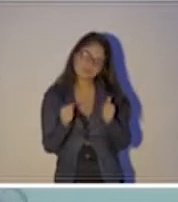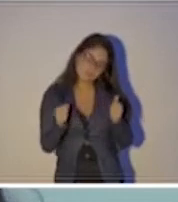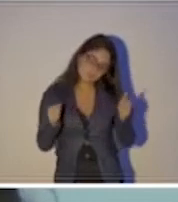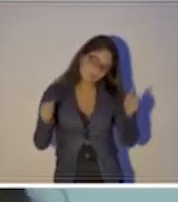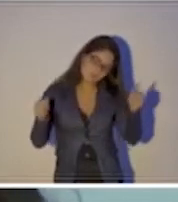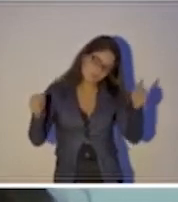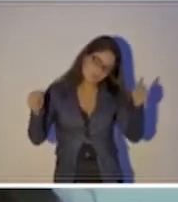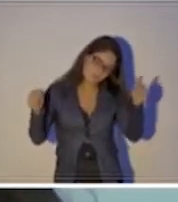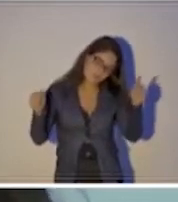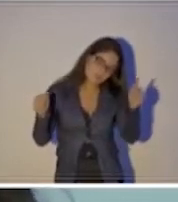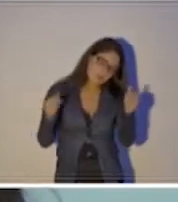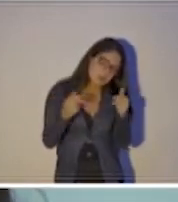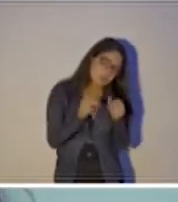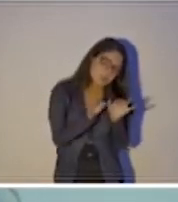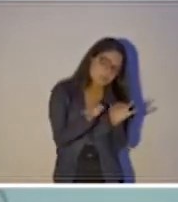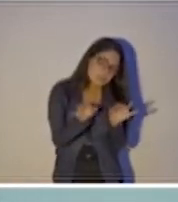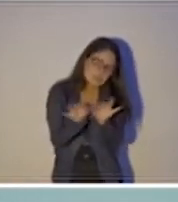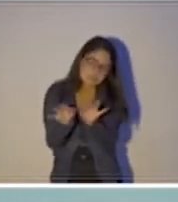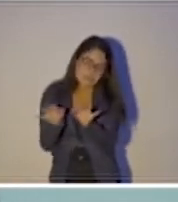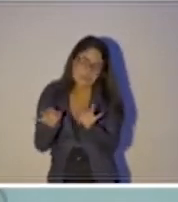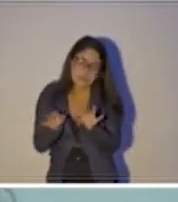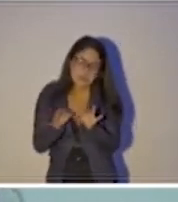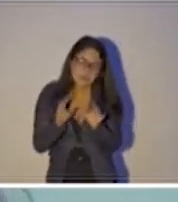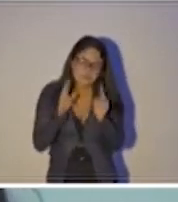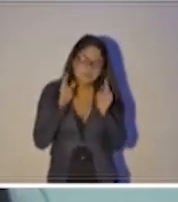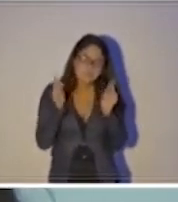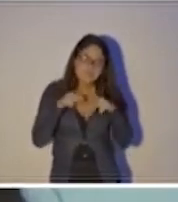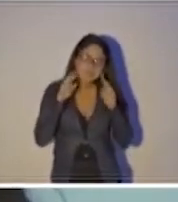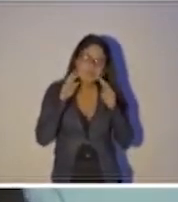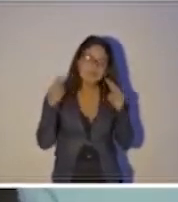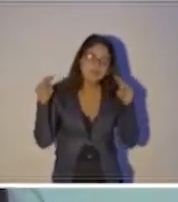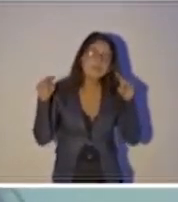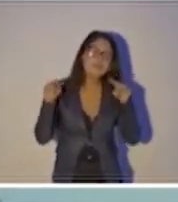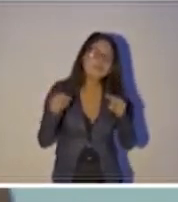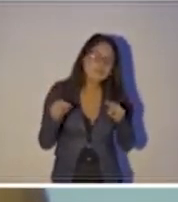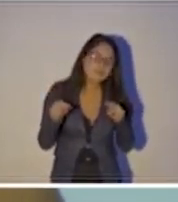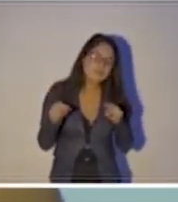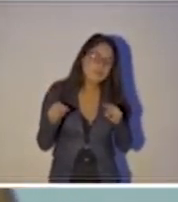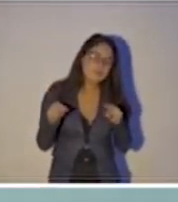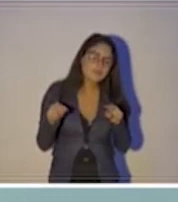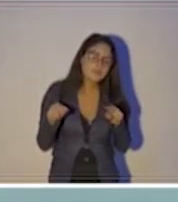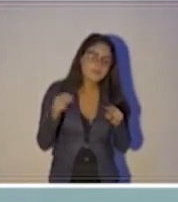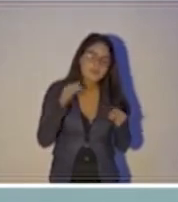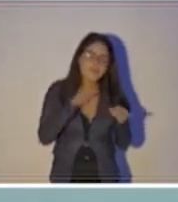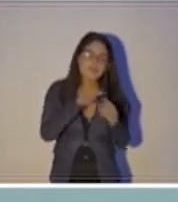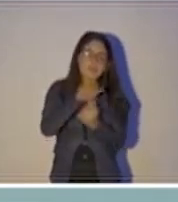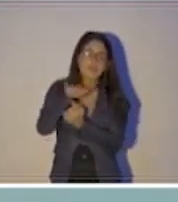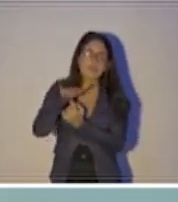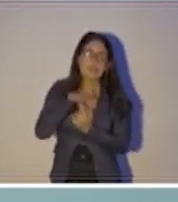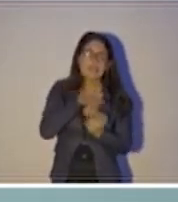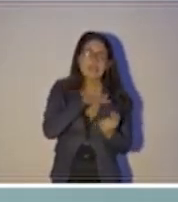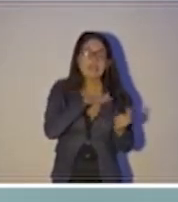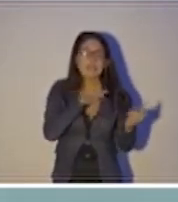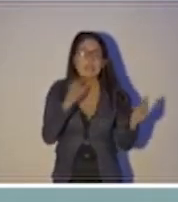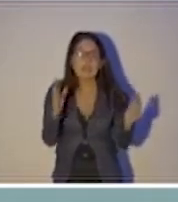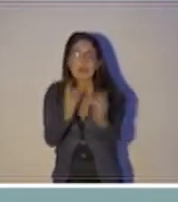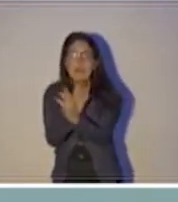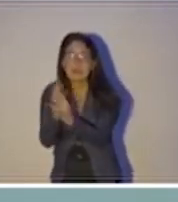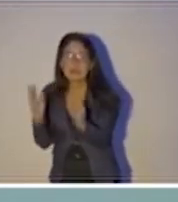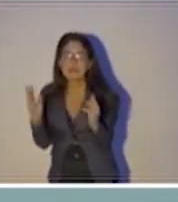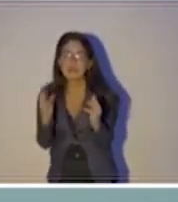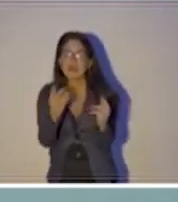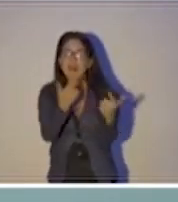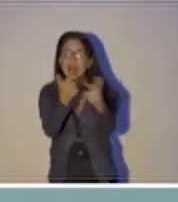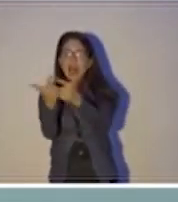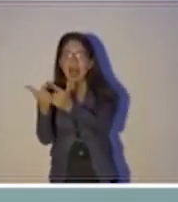infinitamente singelas presentes nesse solo sagrado. Em meio à alegria e à movimentação, meu olhar encontra, por acaso, o olhar